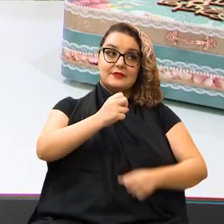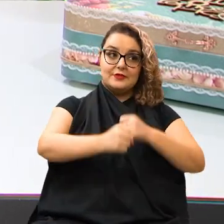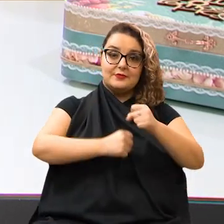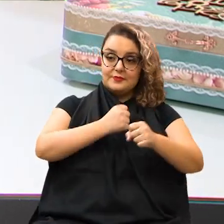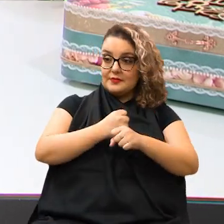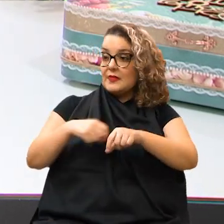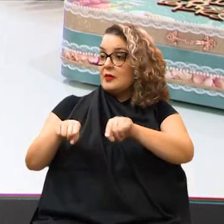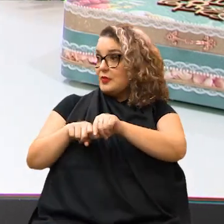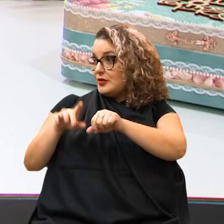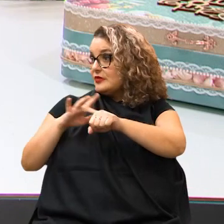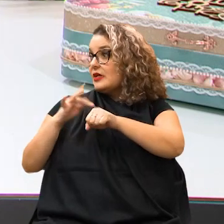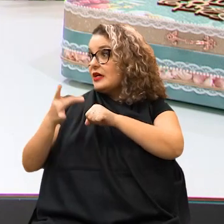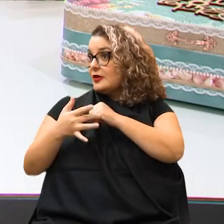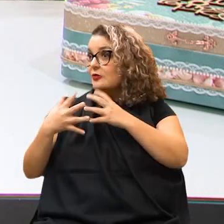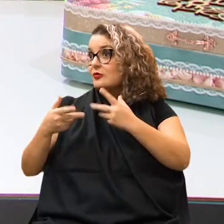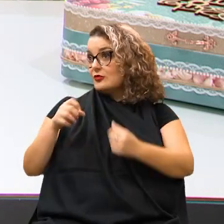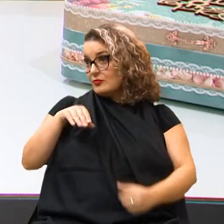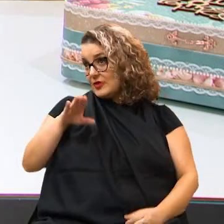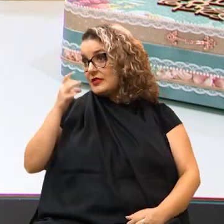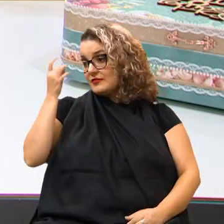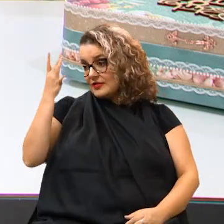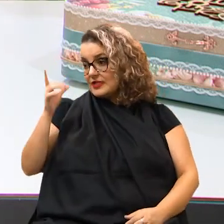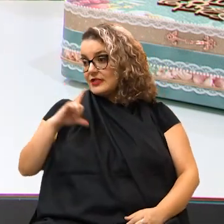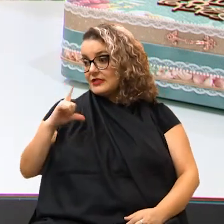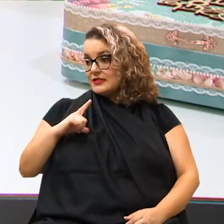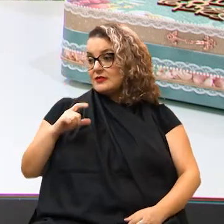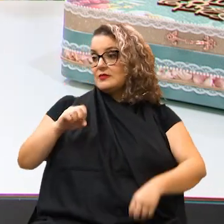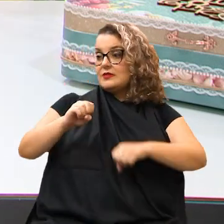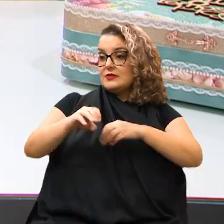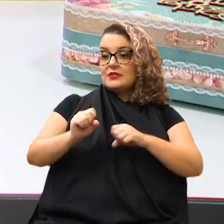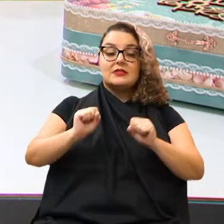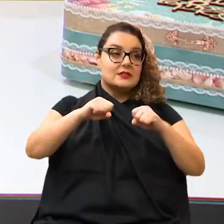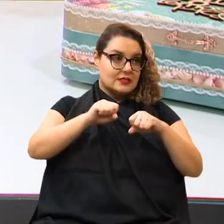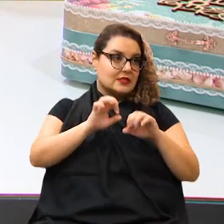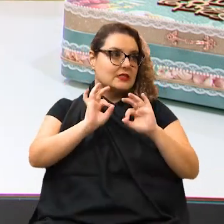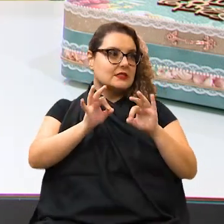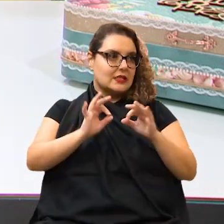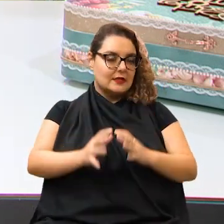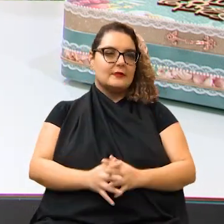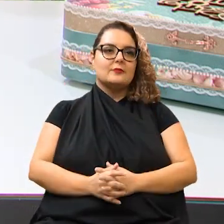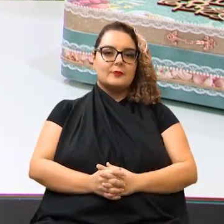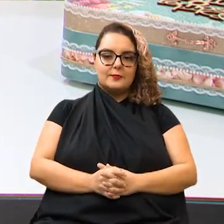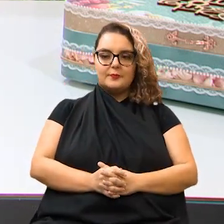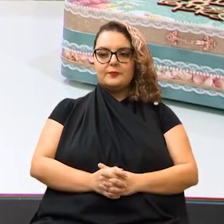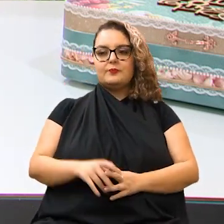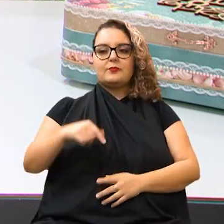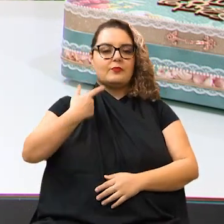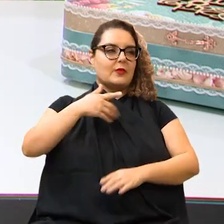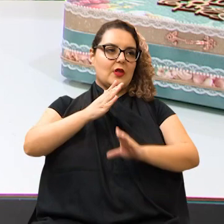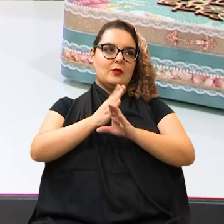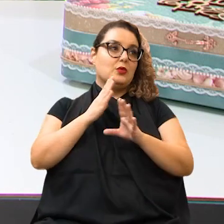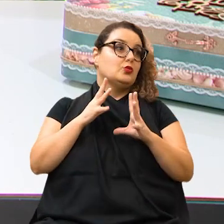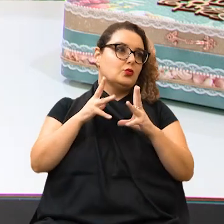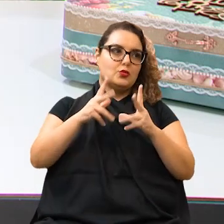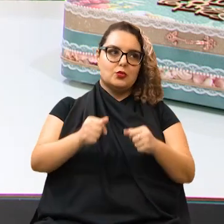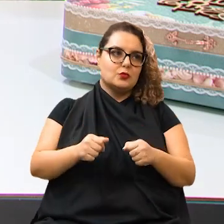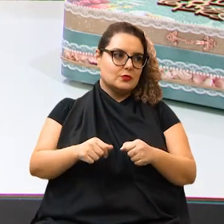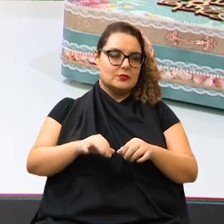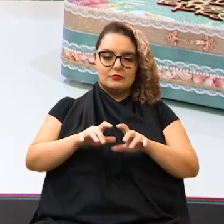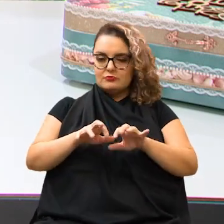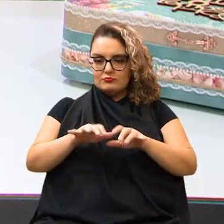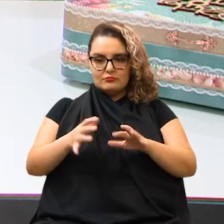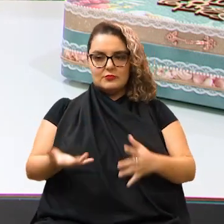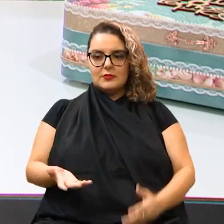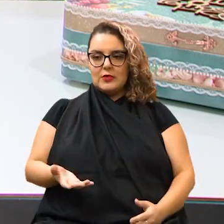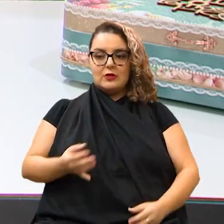anos. Sem contar nas redes sociais, que hoje em dia é tudo mais fácil, sempre tem um tutorial. Exatamente. A gente encontra tudo, né?